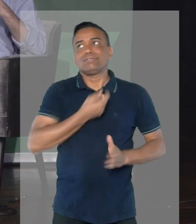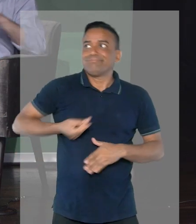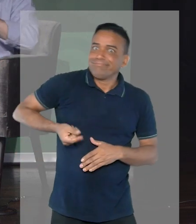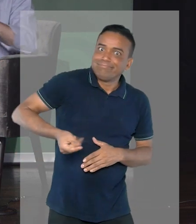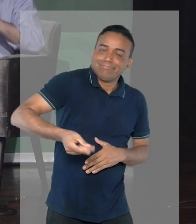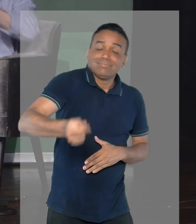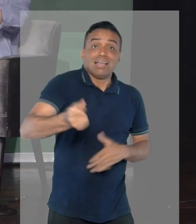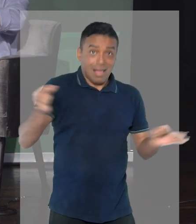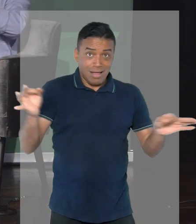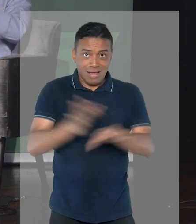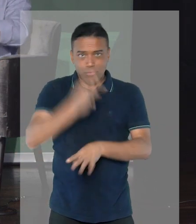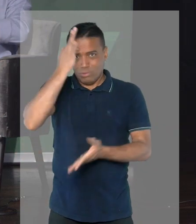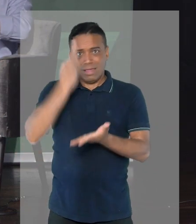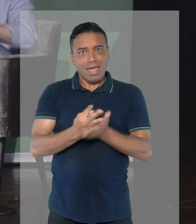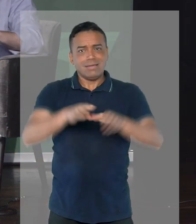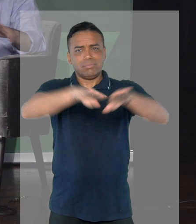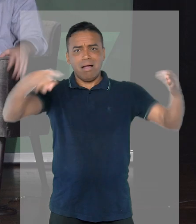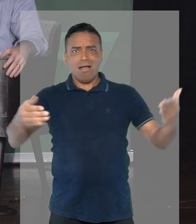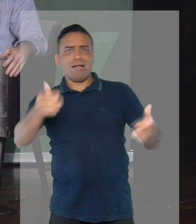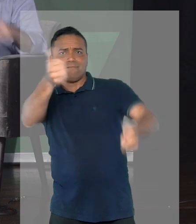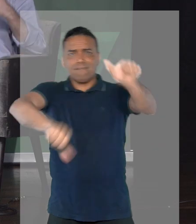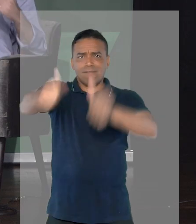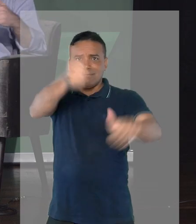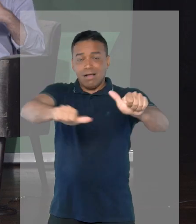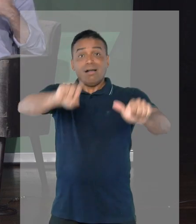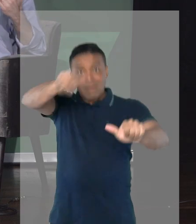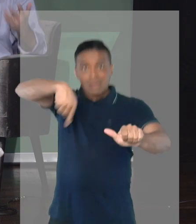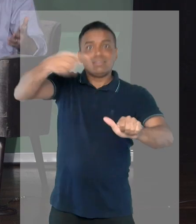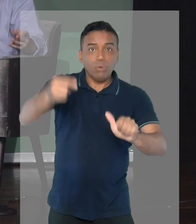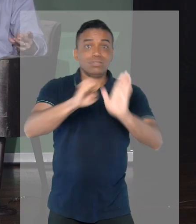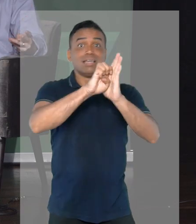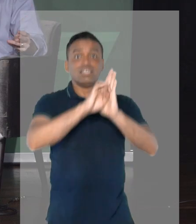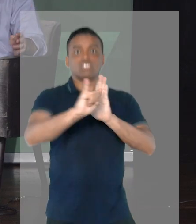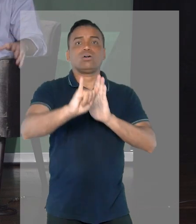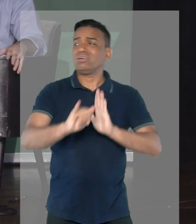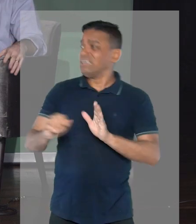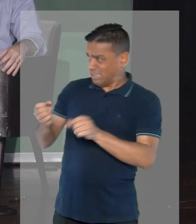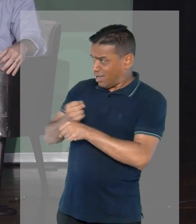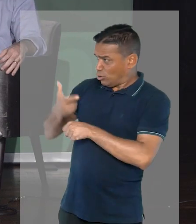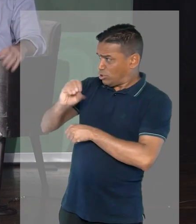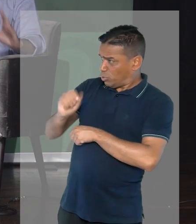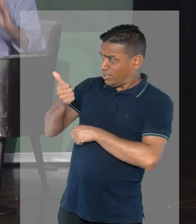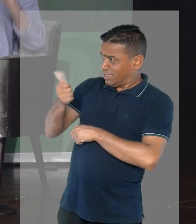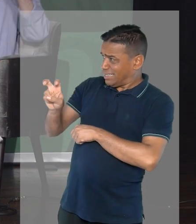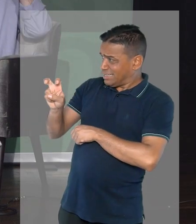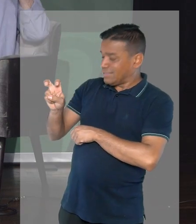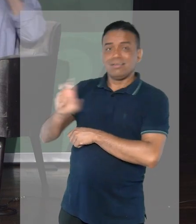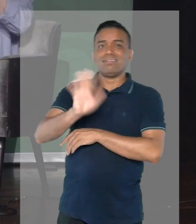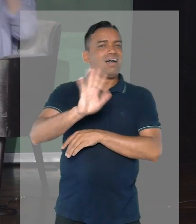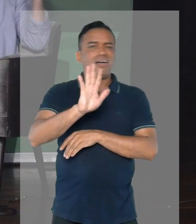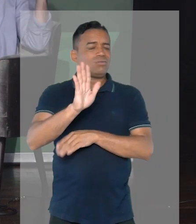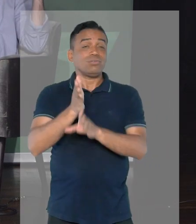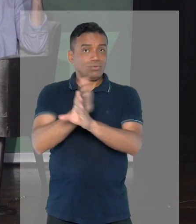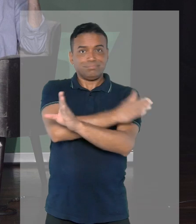Então, quando terminou a tese, entreguei, defendeu, tá pronto. Pouco depois apareceu um edital. Isso em 2015. Não, A